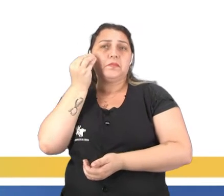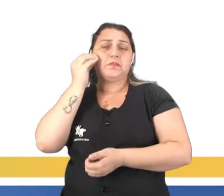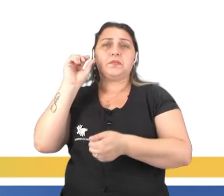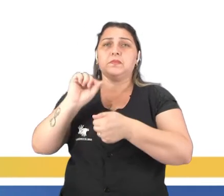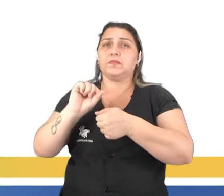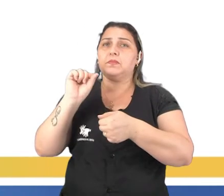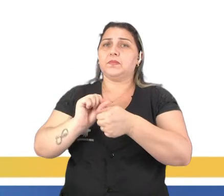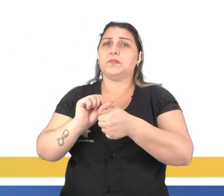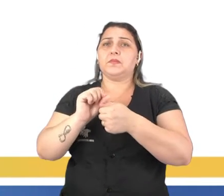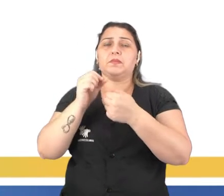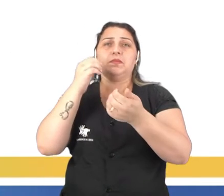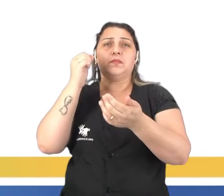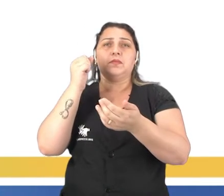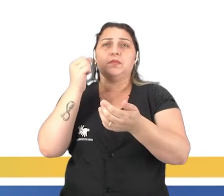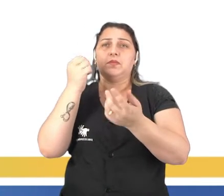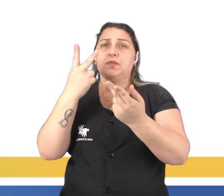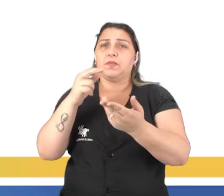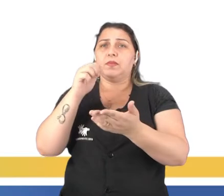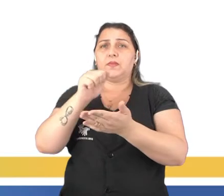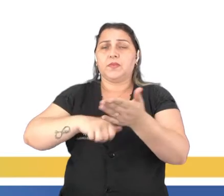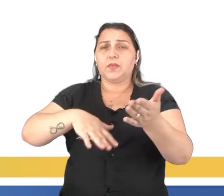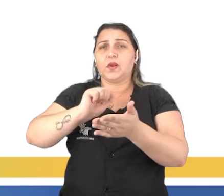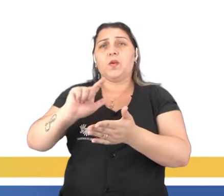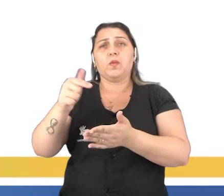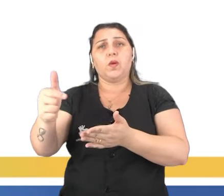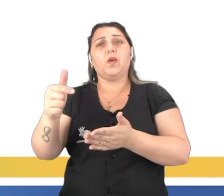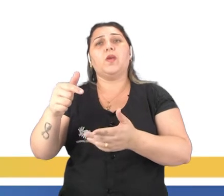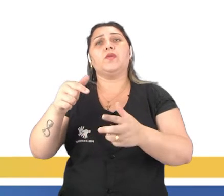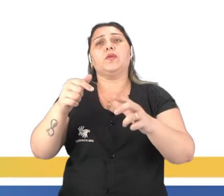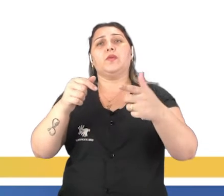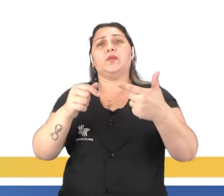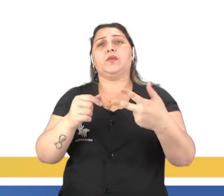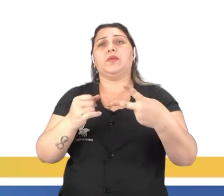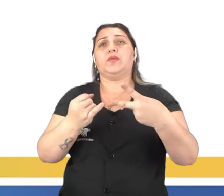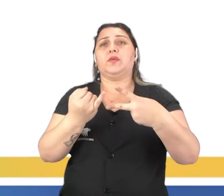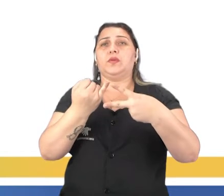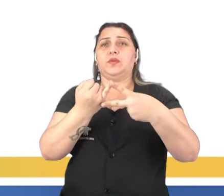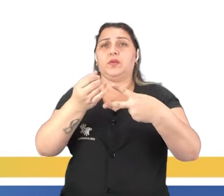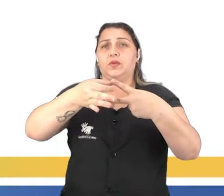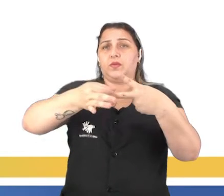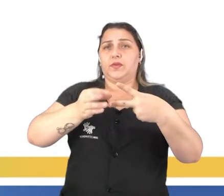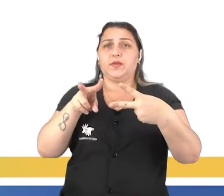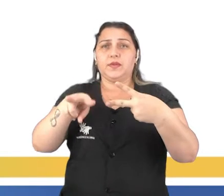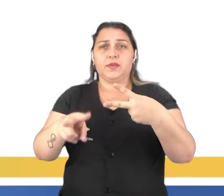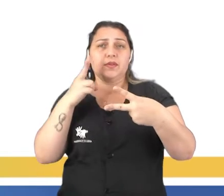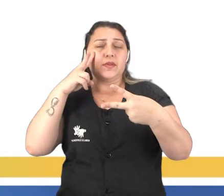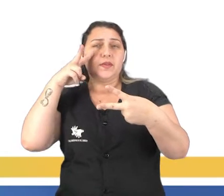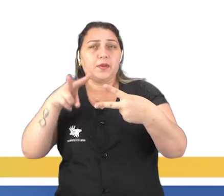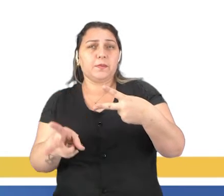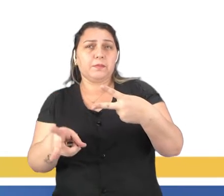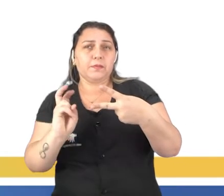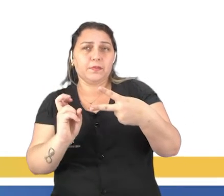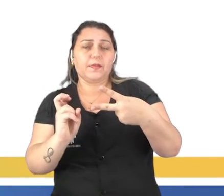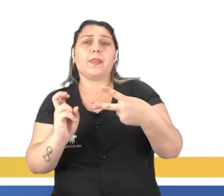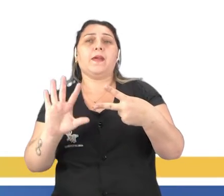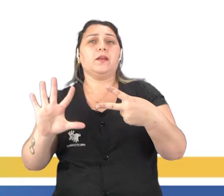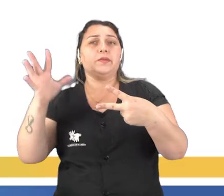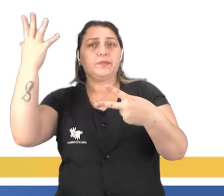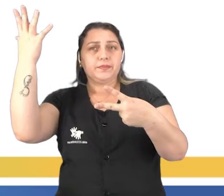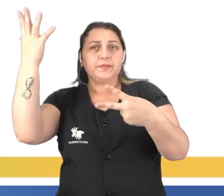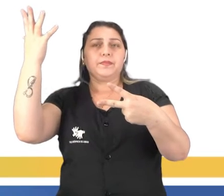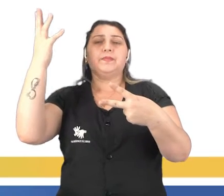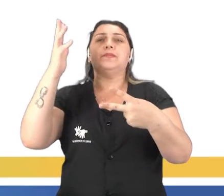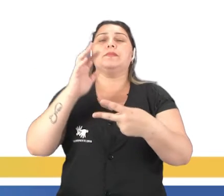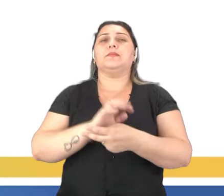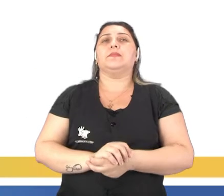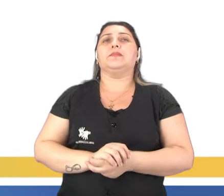esse mesmo exercício para outros polígonos regulares, né? Que vocês vão observar que isso vai acontecer aí